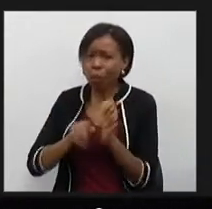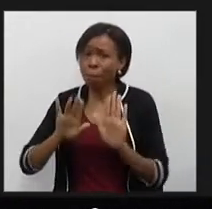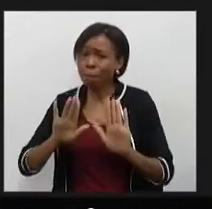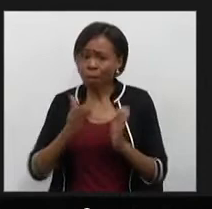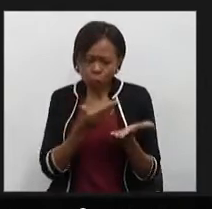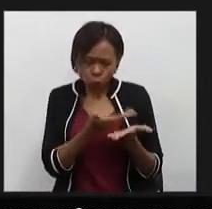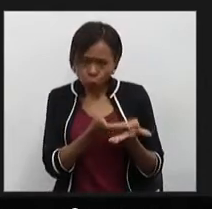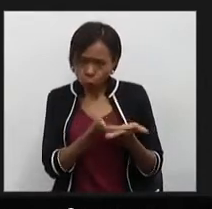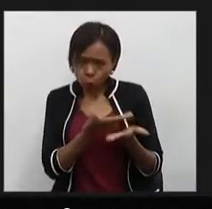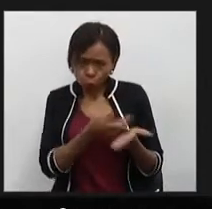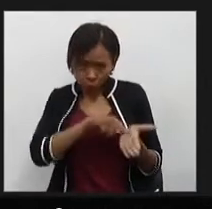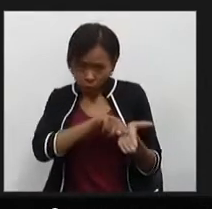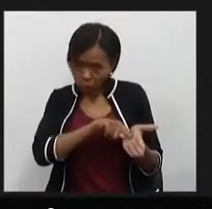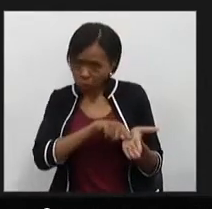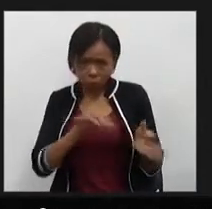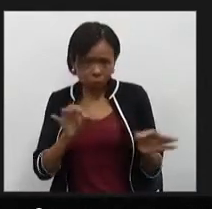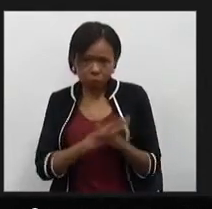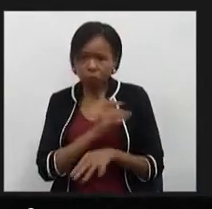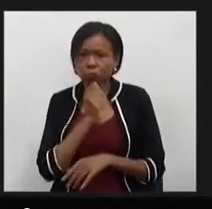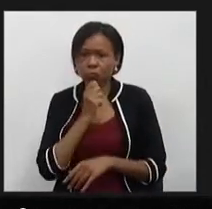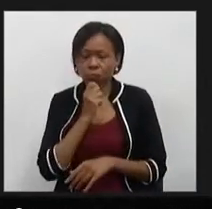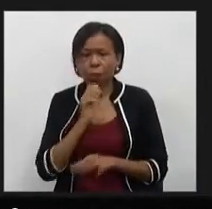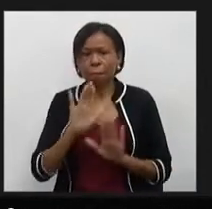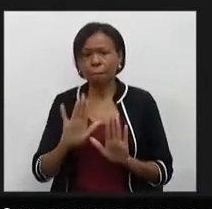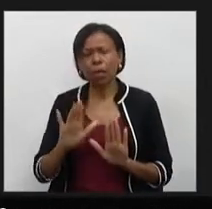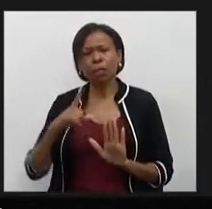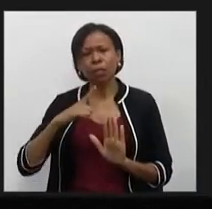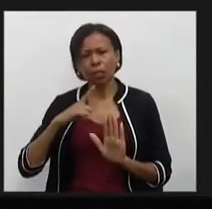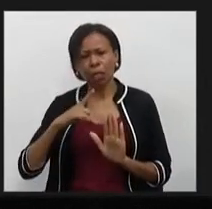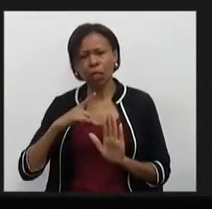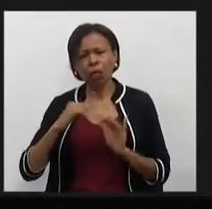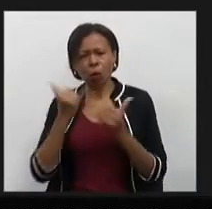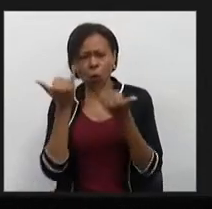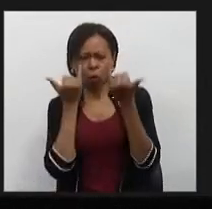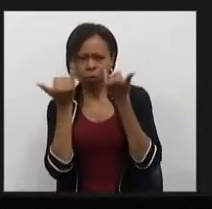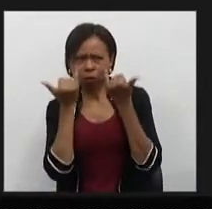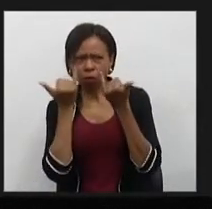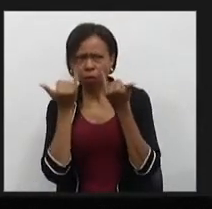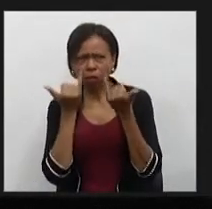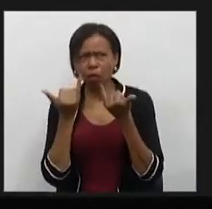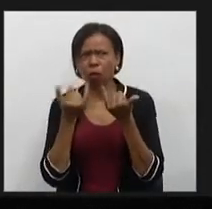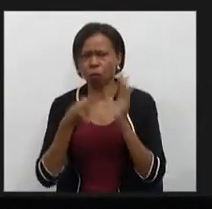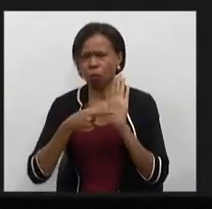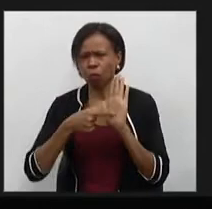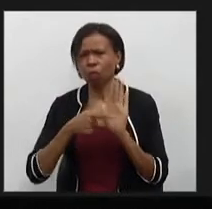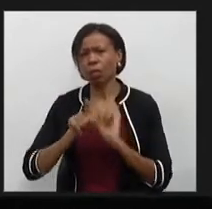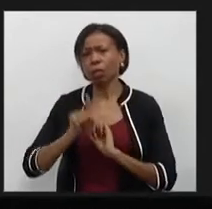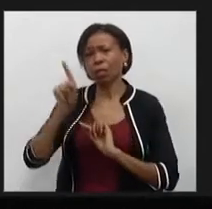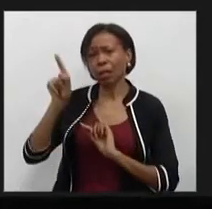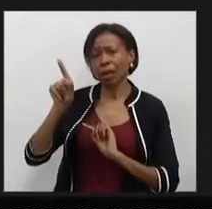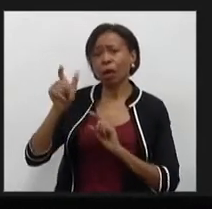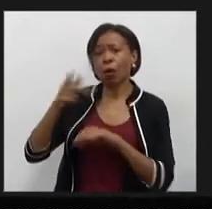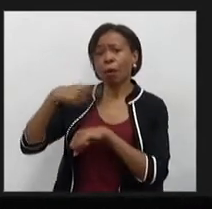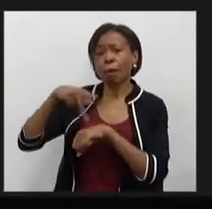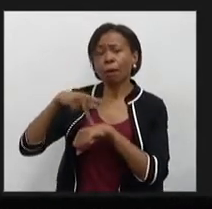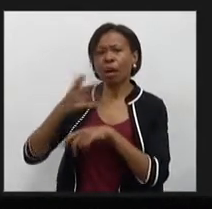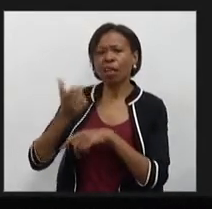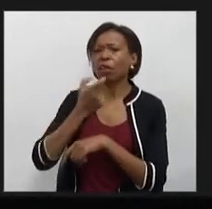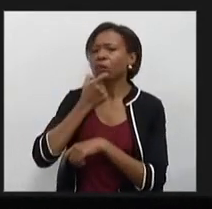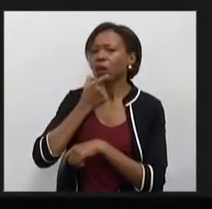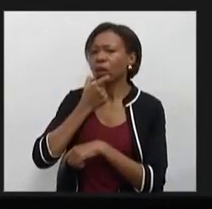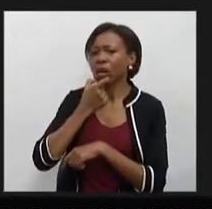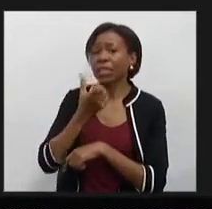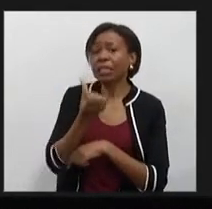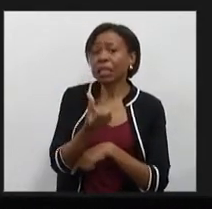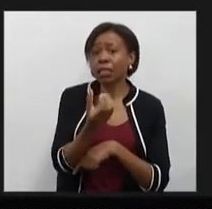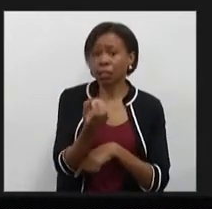está disponível. Mas tem um dado que mostra que na Inglaterra, 60% dos que morreram